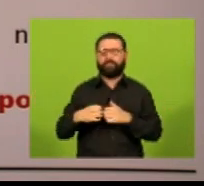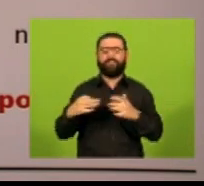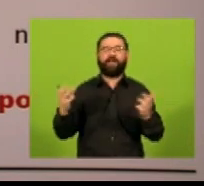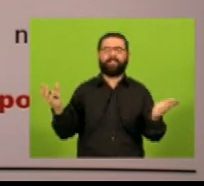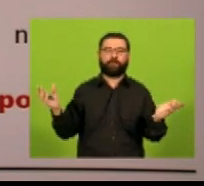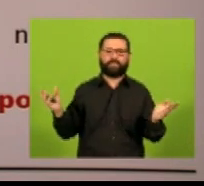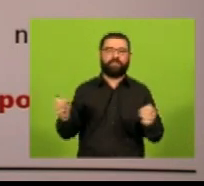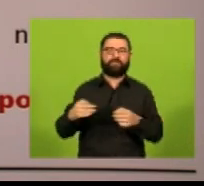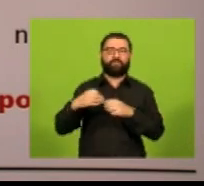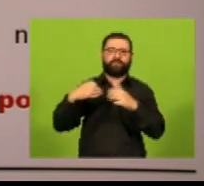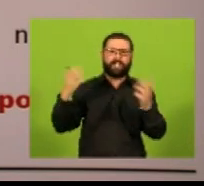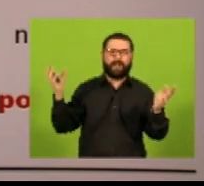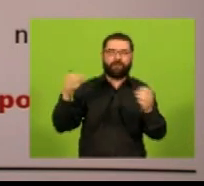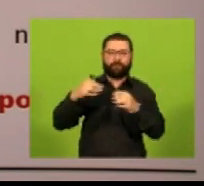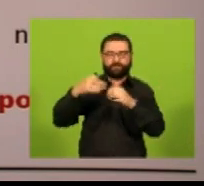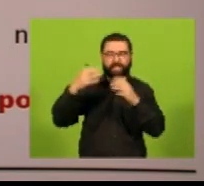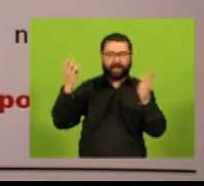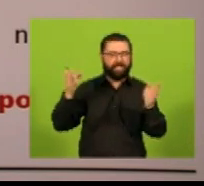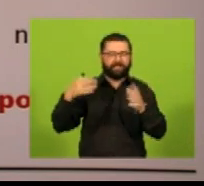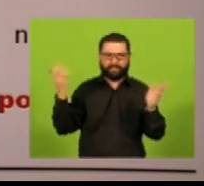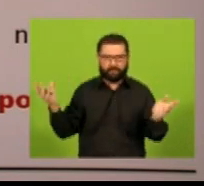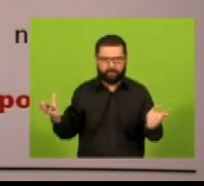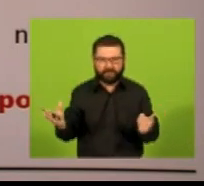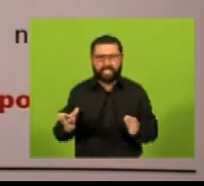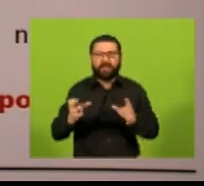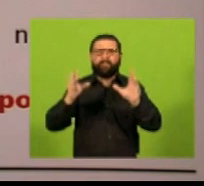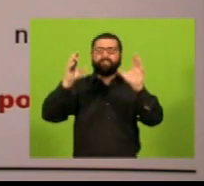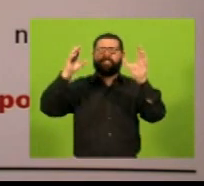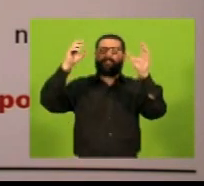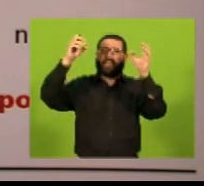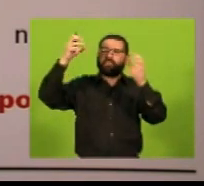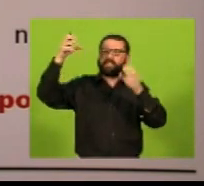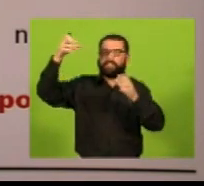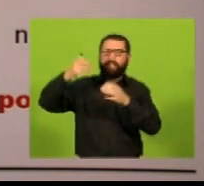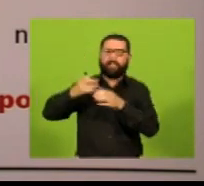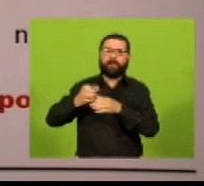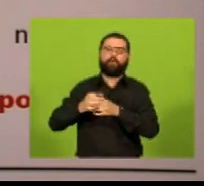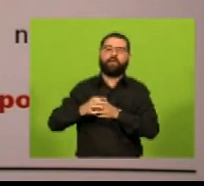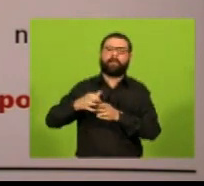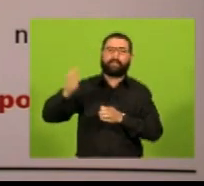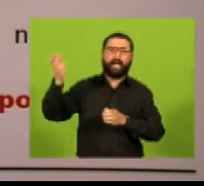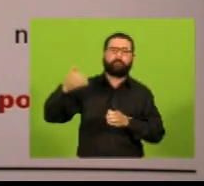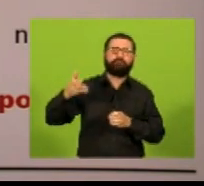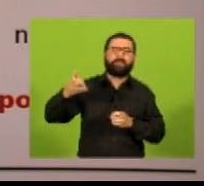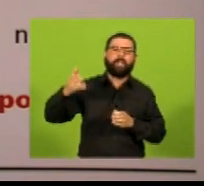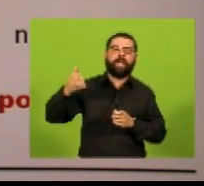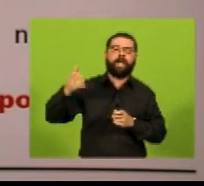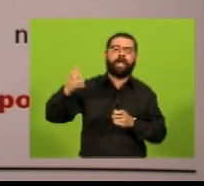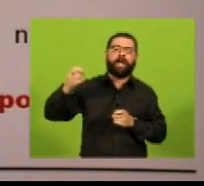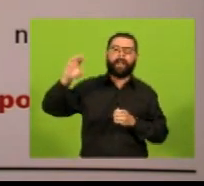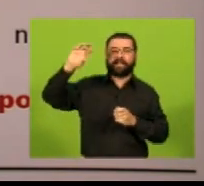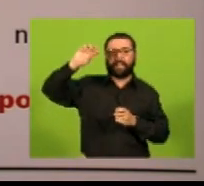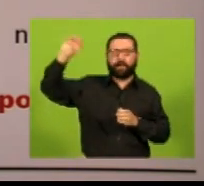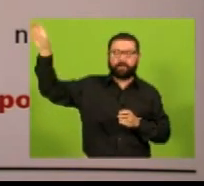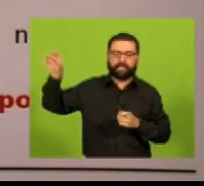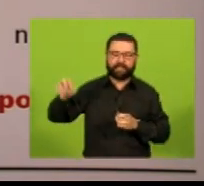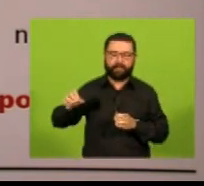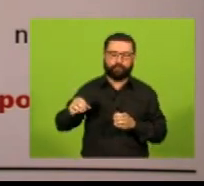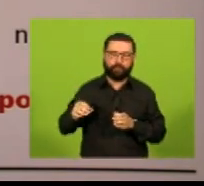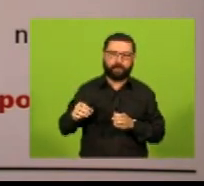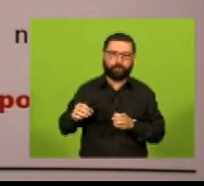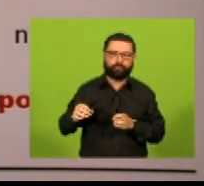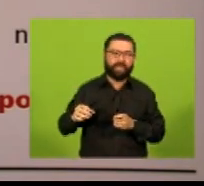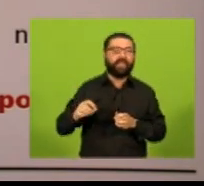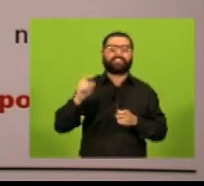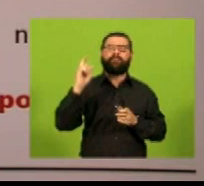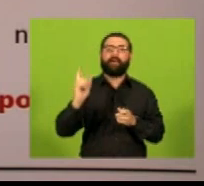formas diferentes possíveis, com saco, com sacarias e tal coisa. Você vai conseguir ali coletar essa água que está saindo